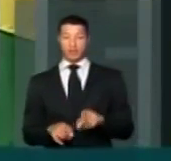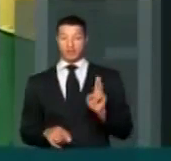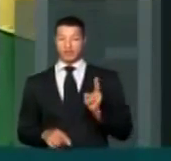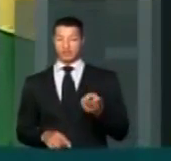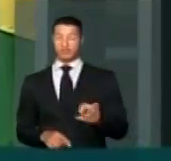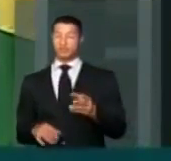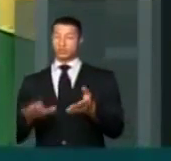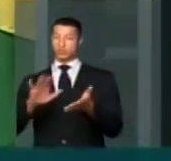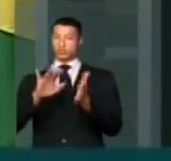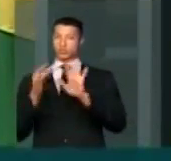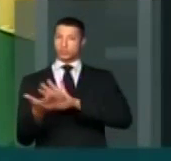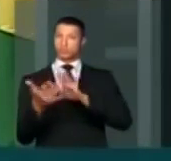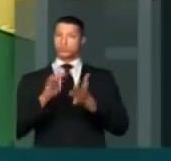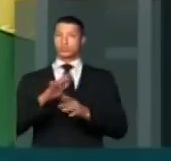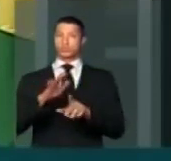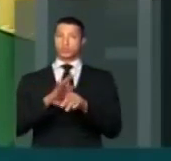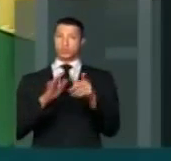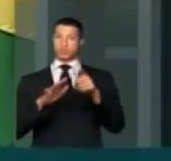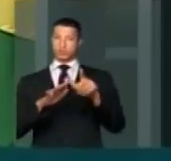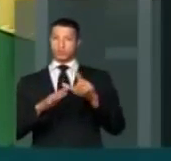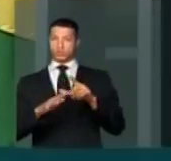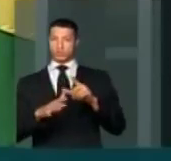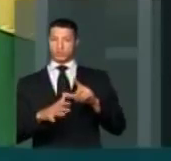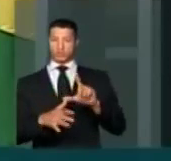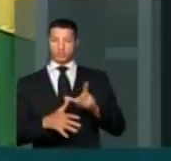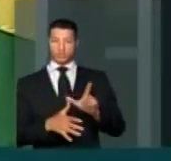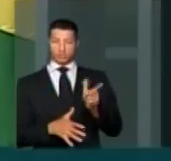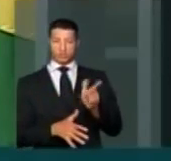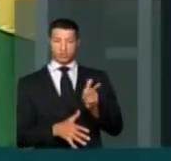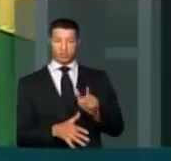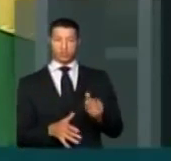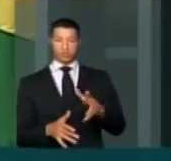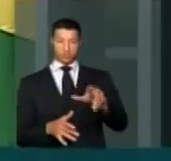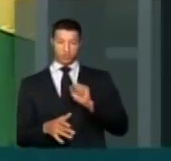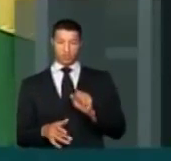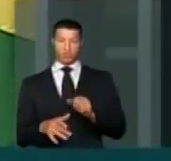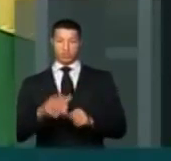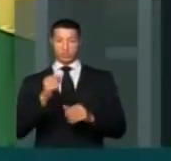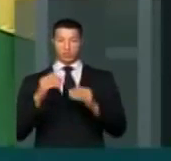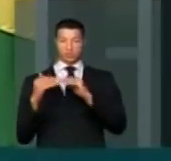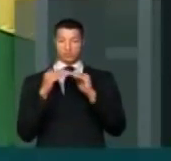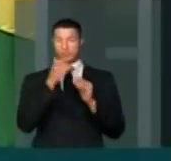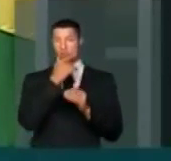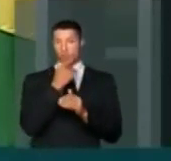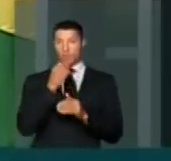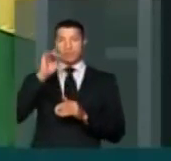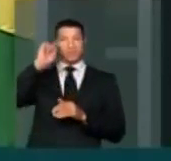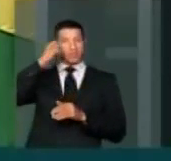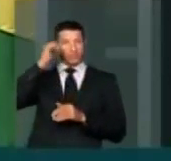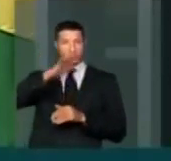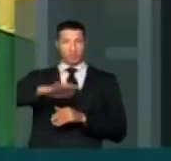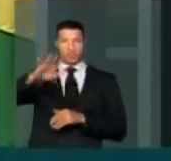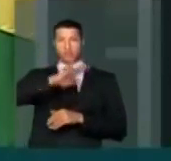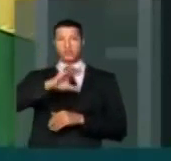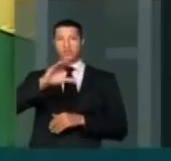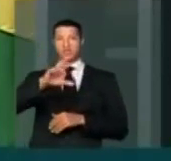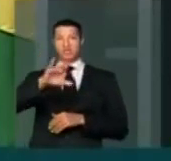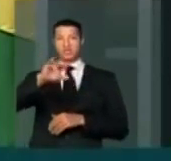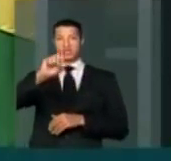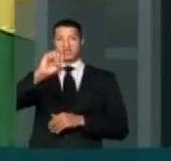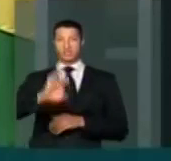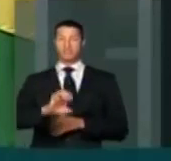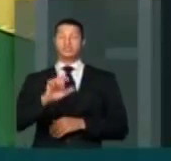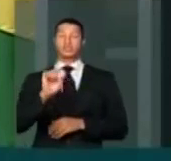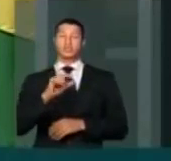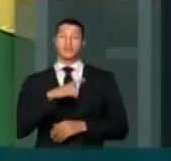constante adequação das legislações que buscam regular as relações entre homem e natureza. A chamada crise hídrica,